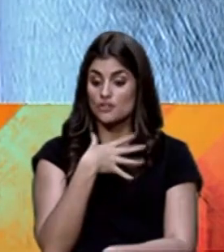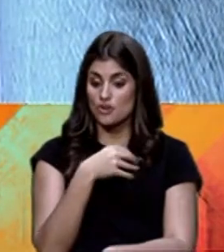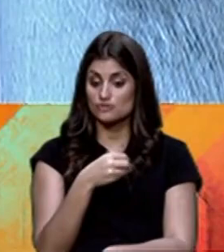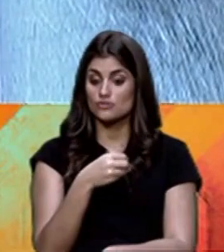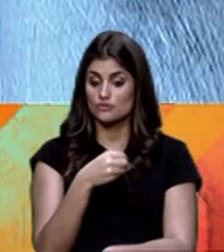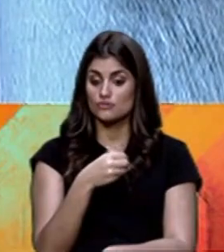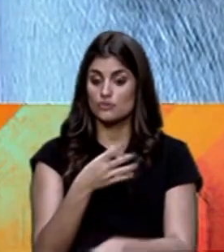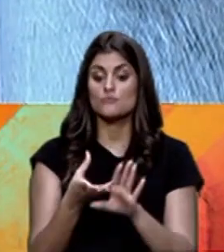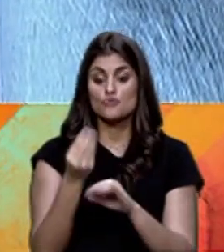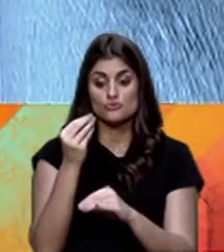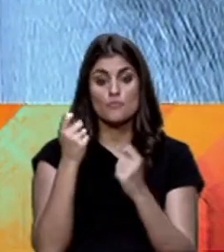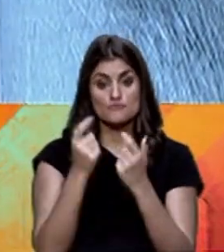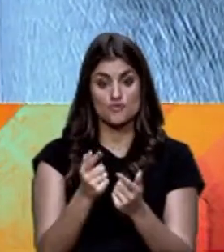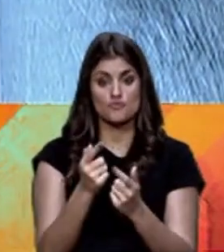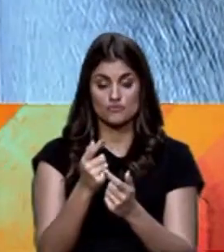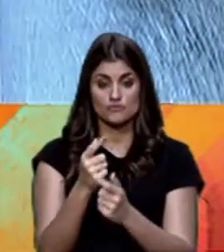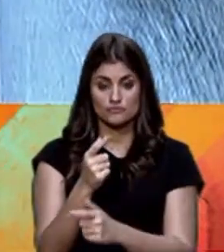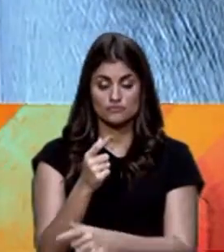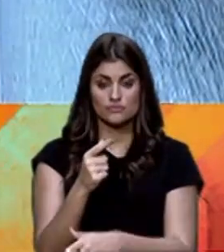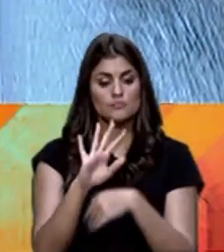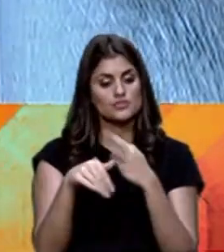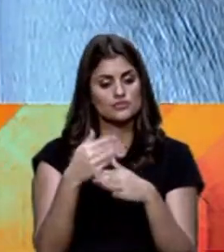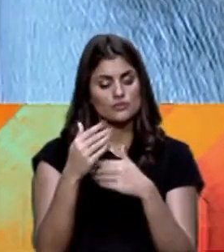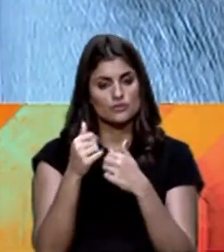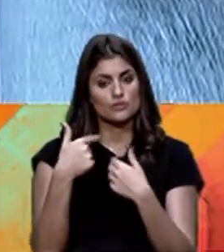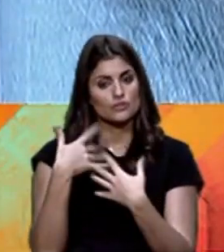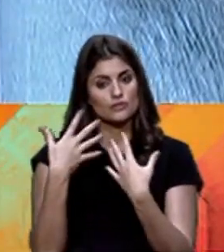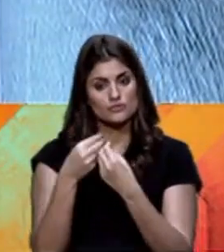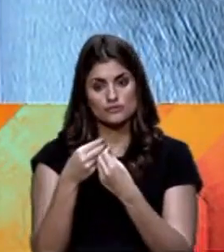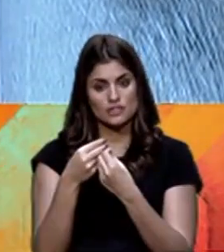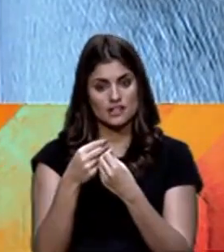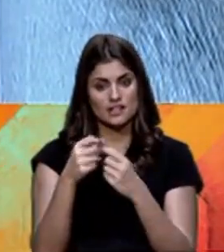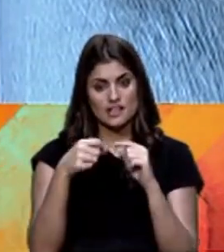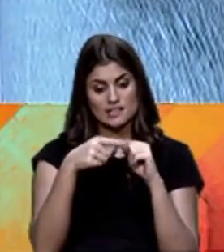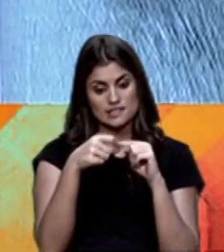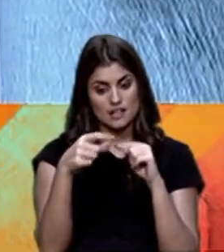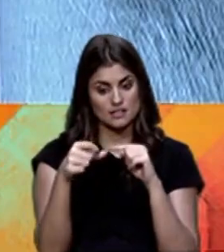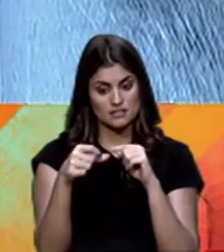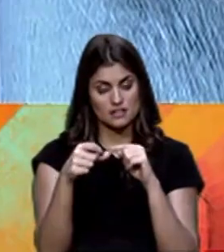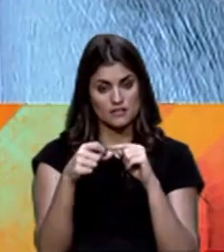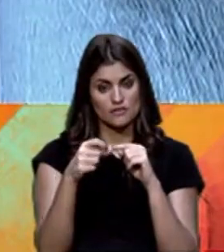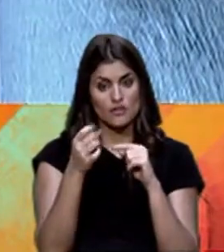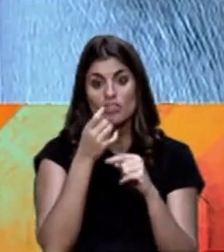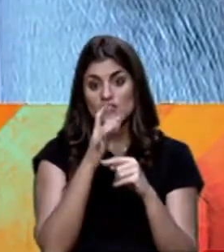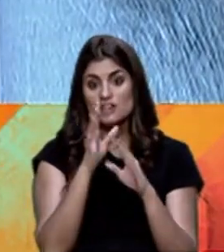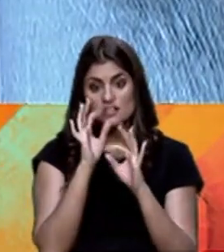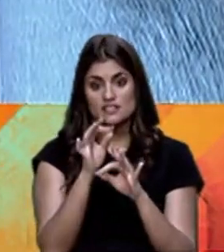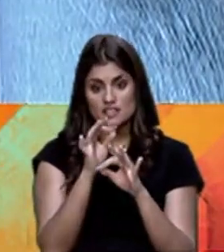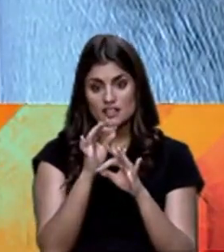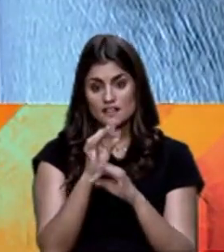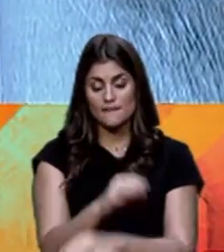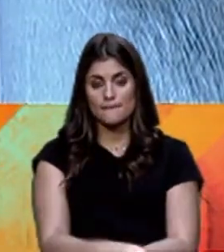muito ou pouco de pickles. Misturo, não vou colocar já a salsa, vou deixar mais para o fim para que ela fique assim mais